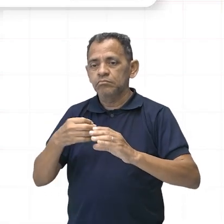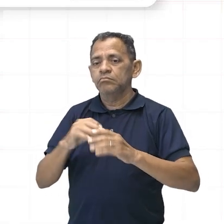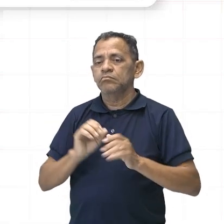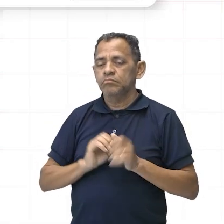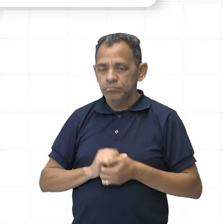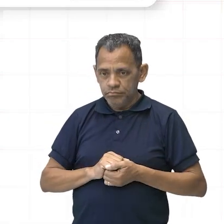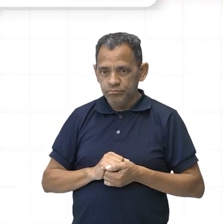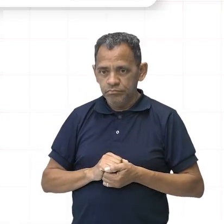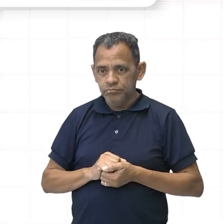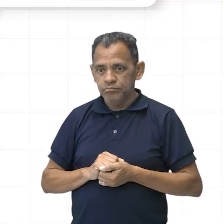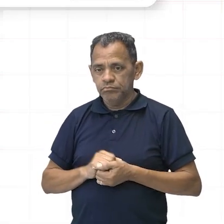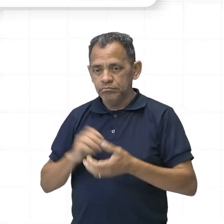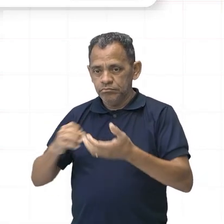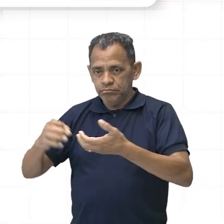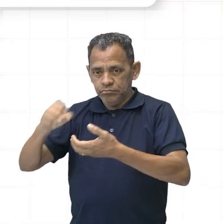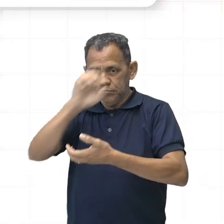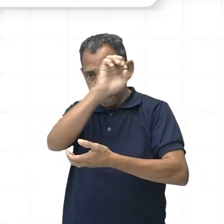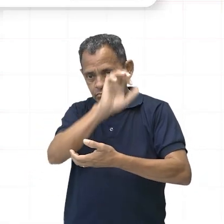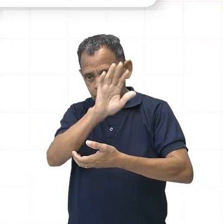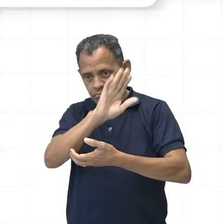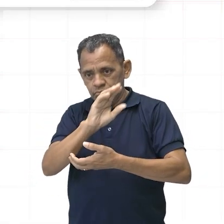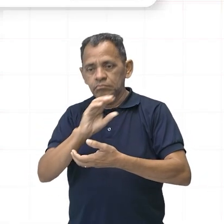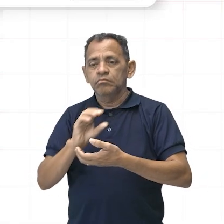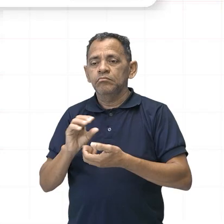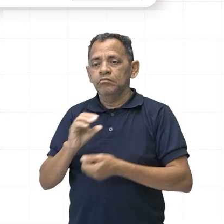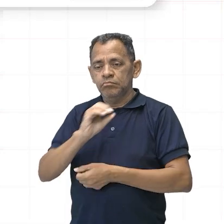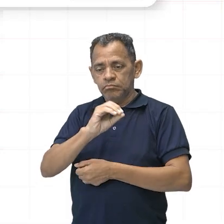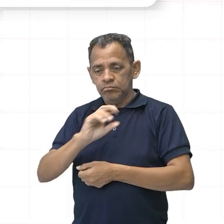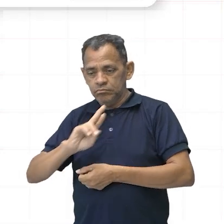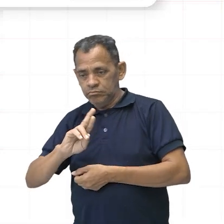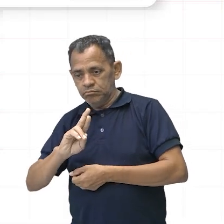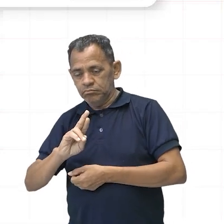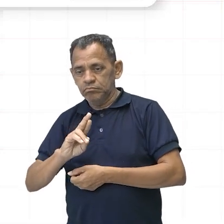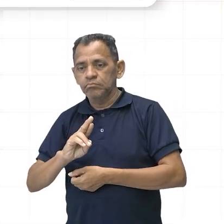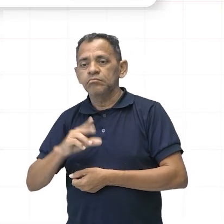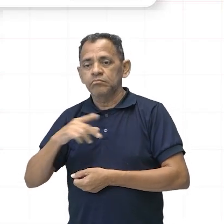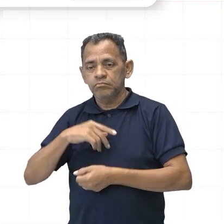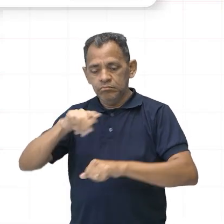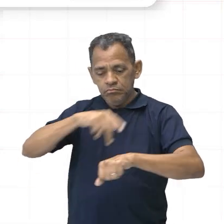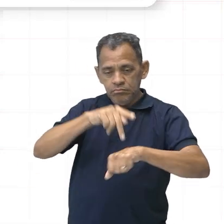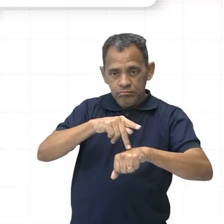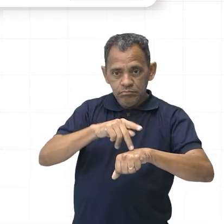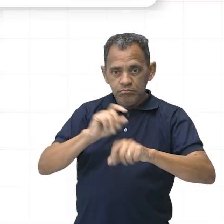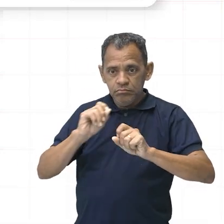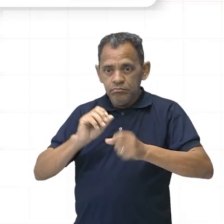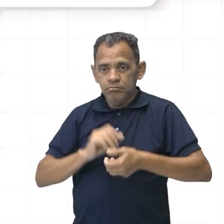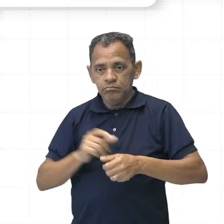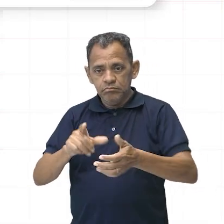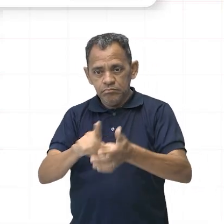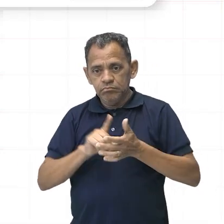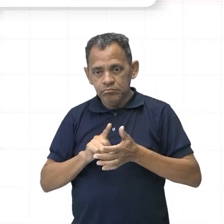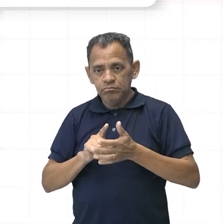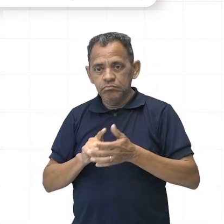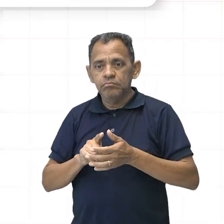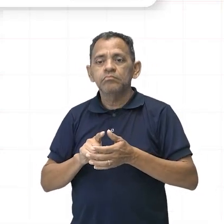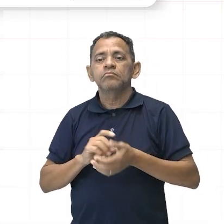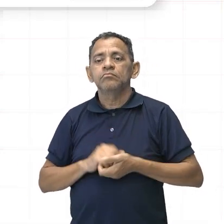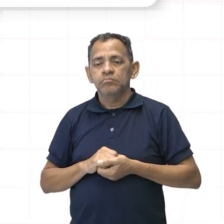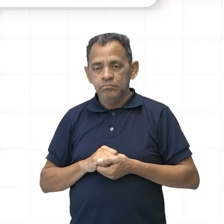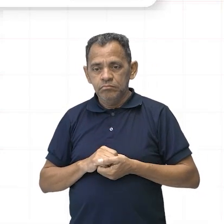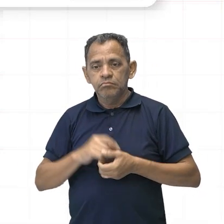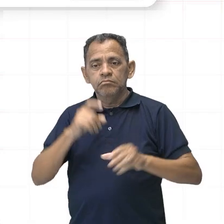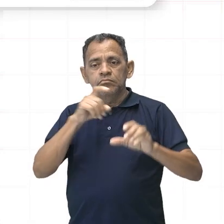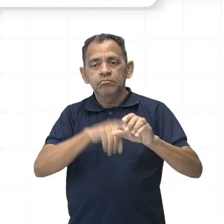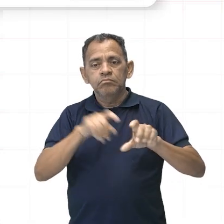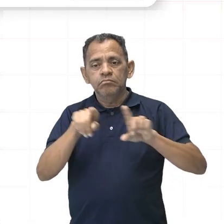A Europa oriental, gente, ela vai ser composta por nações que anteriormente pertenciam a quem? A